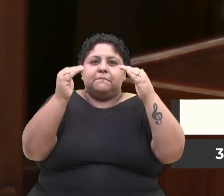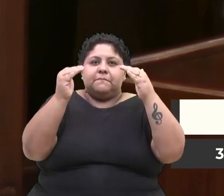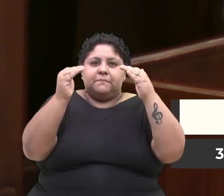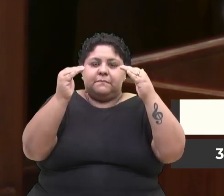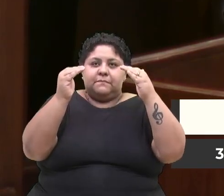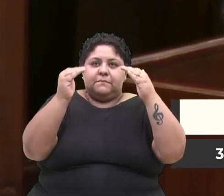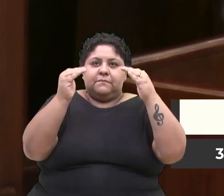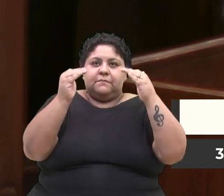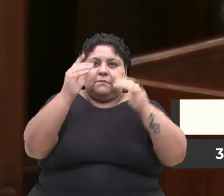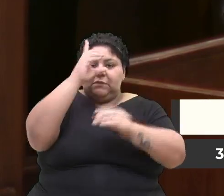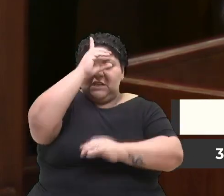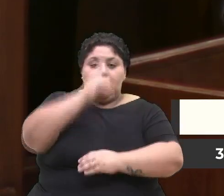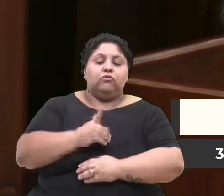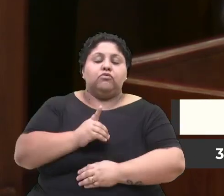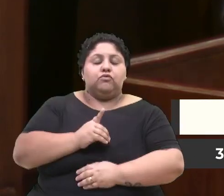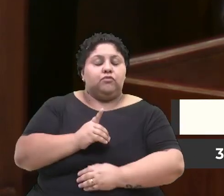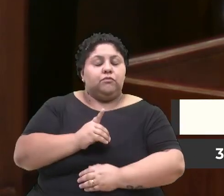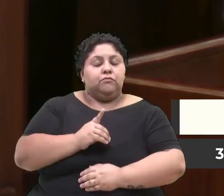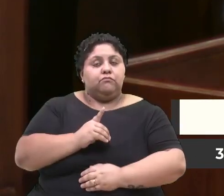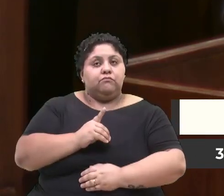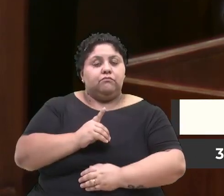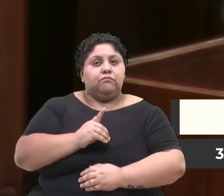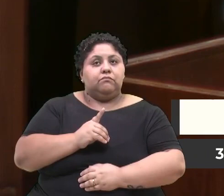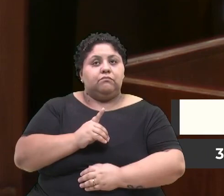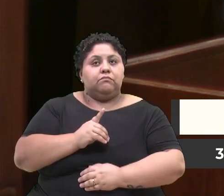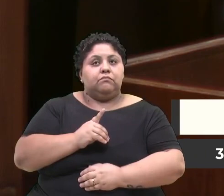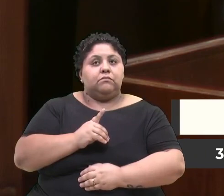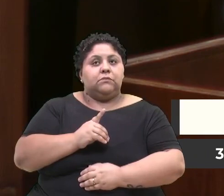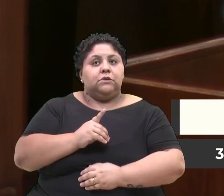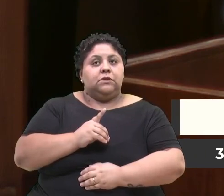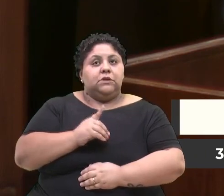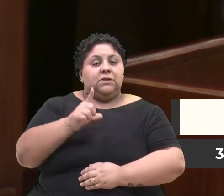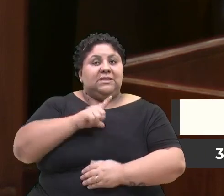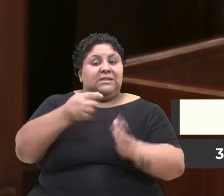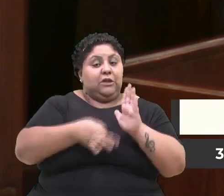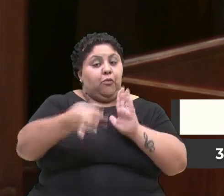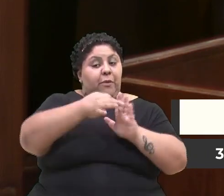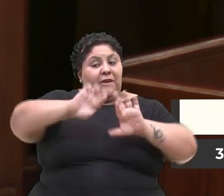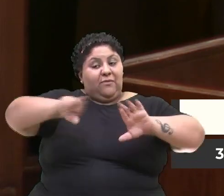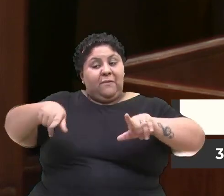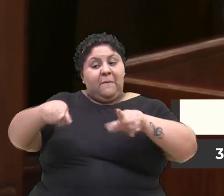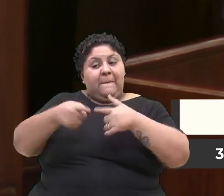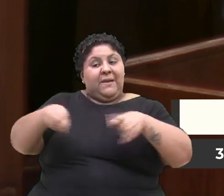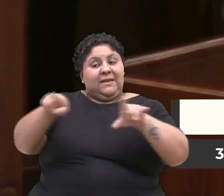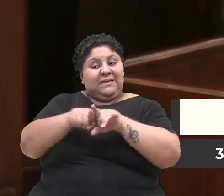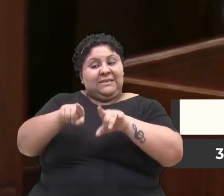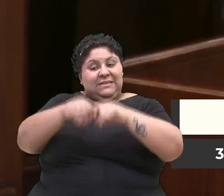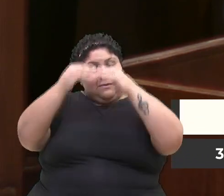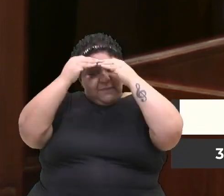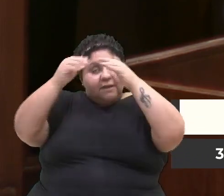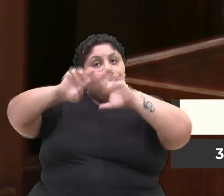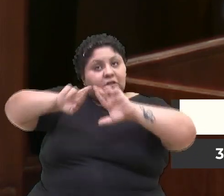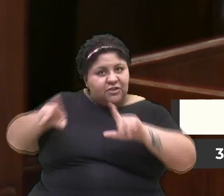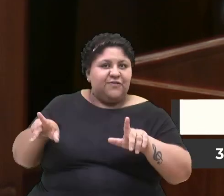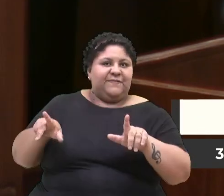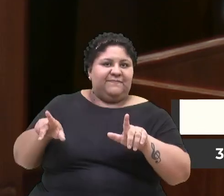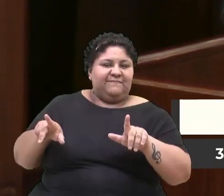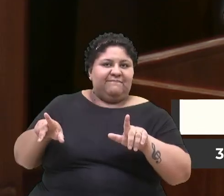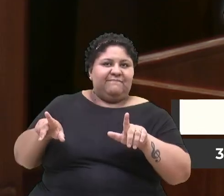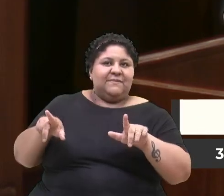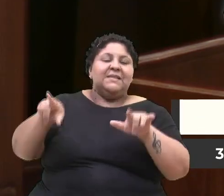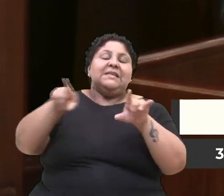ao direito de divergir, mas também ao respeito das diferenças. A